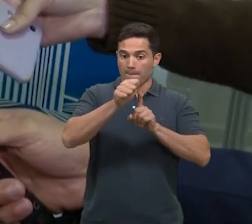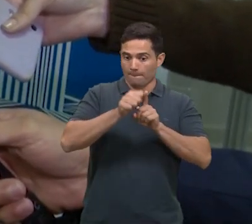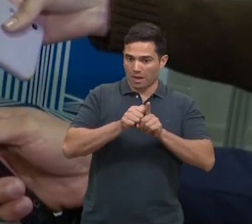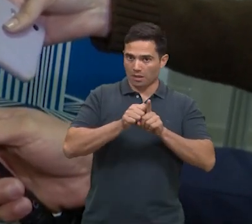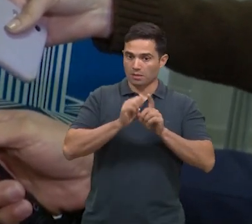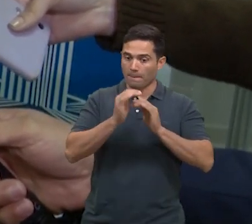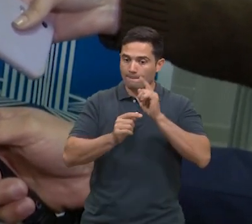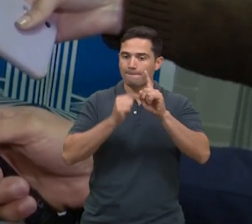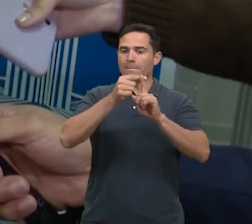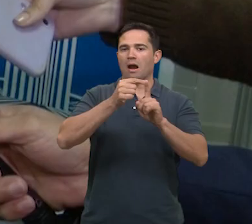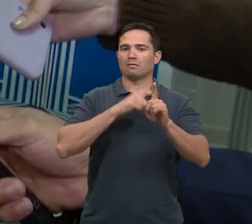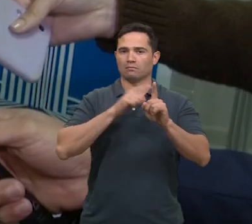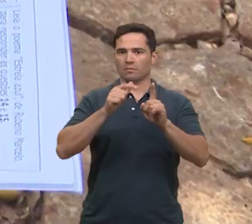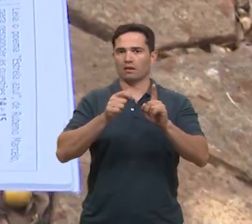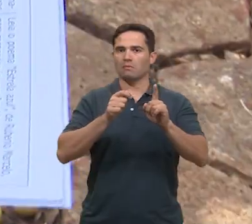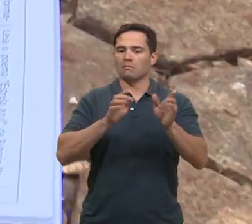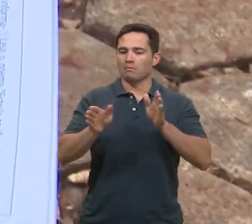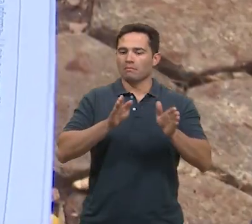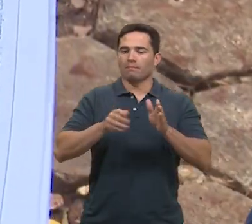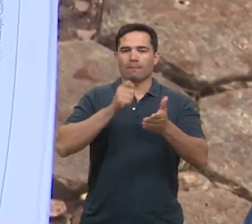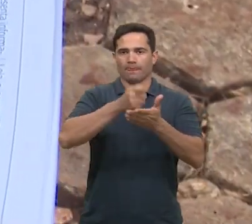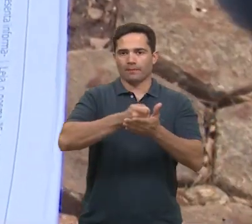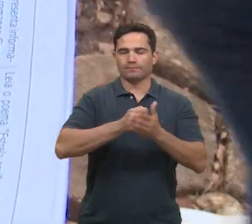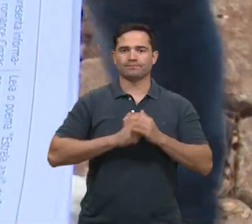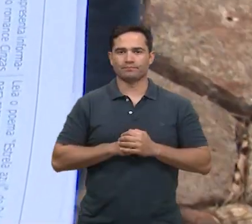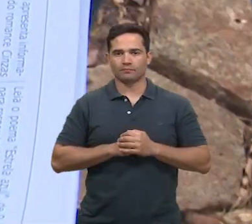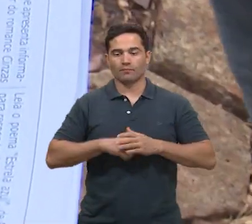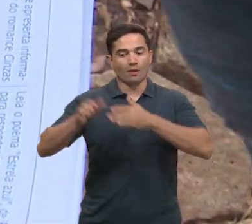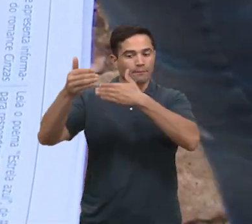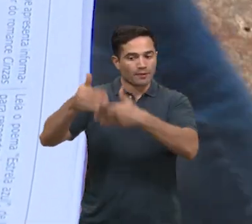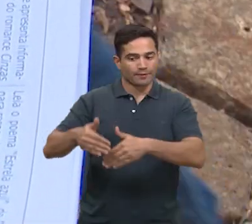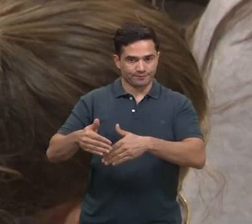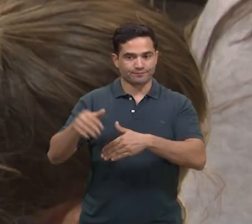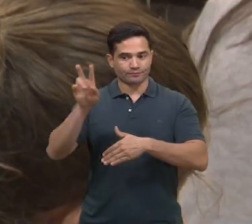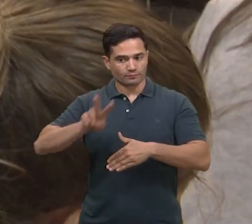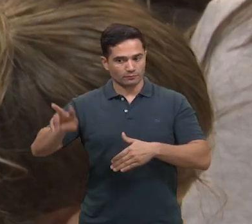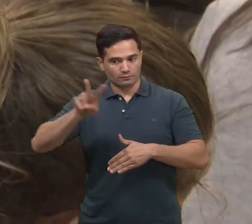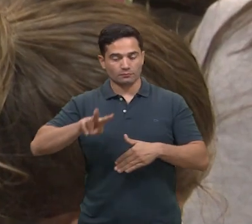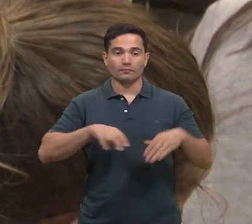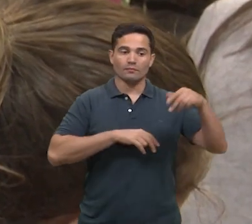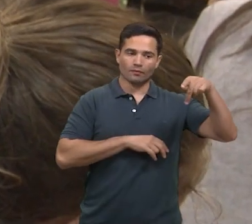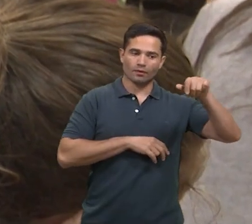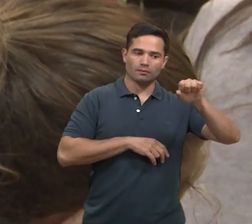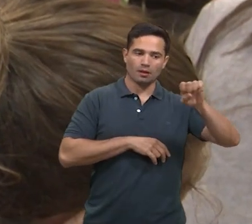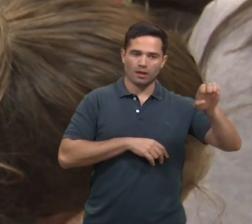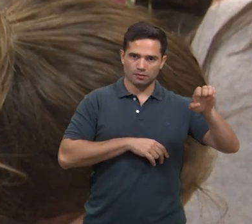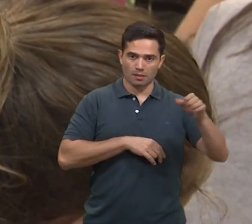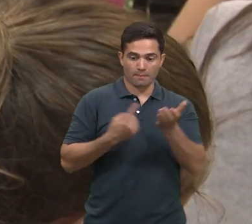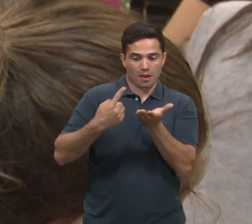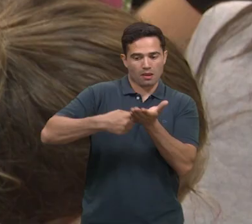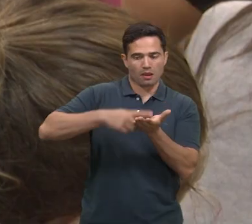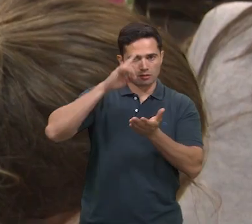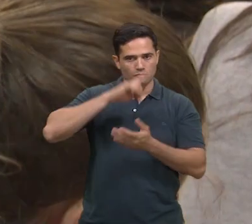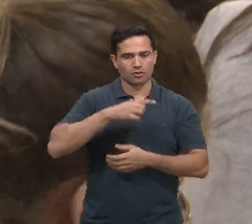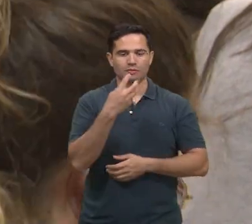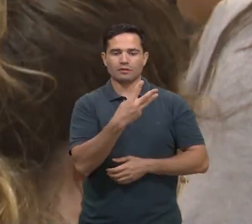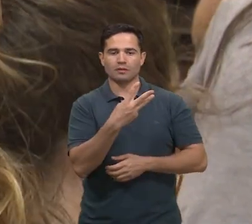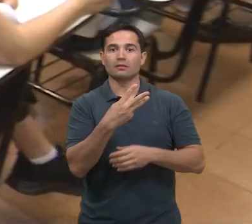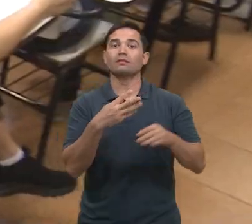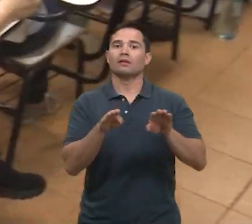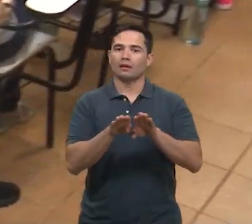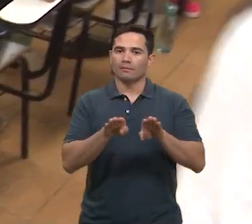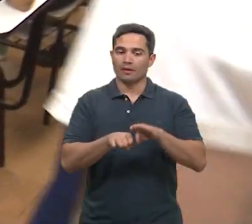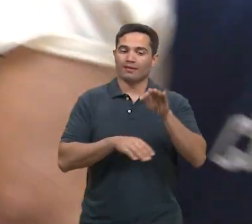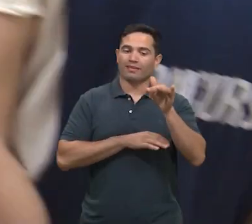aí para pedido de isenção das taxas as provas para o vestibular e passe estão marcadas para os dias 3 e 10 de